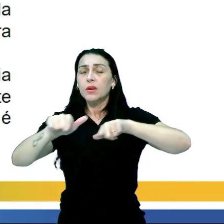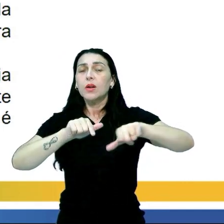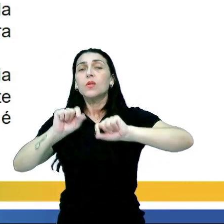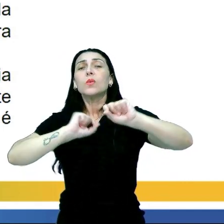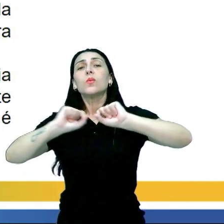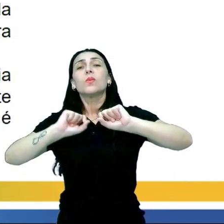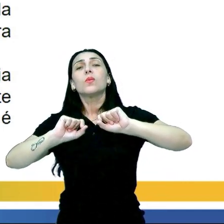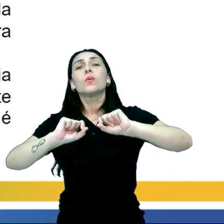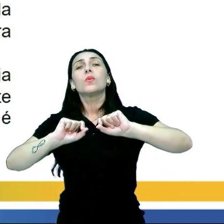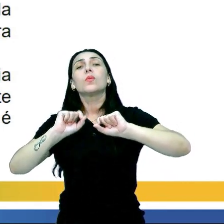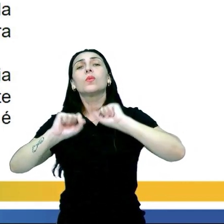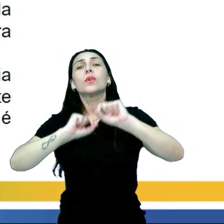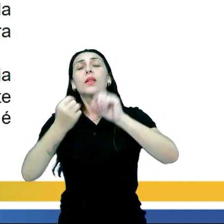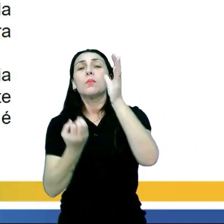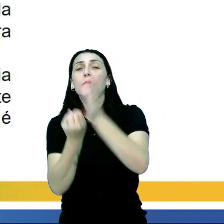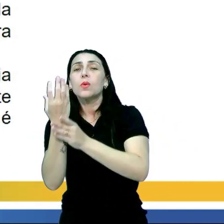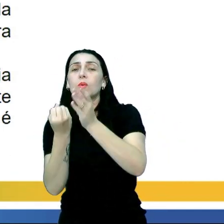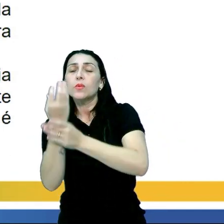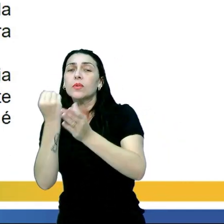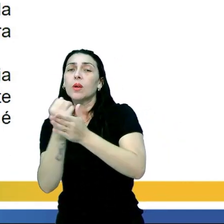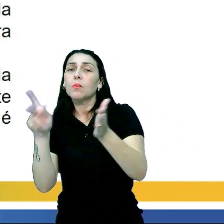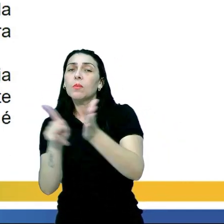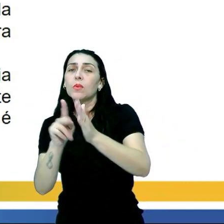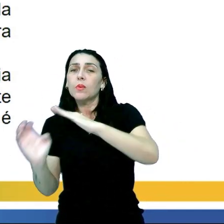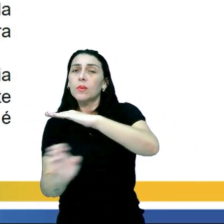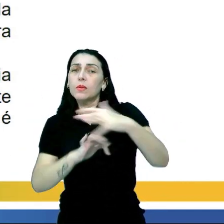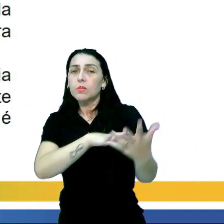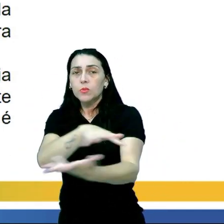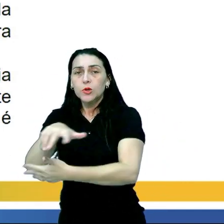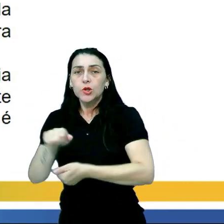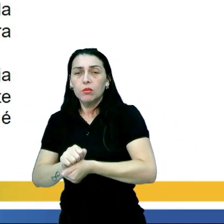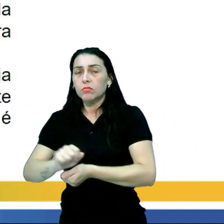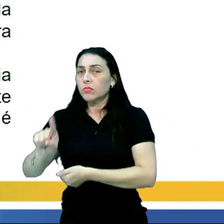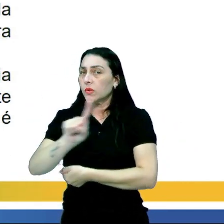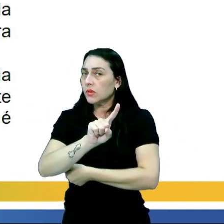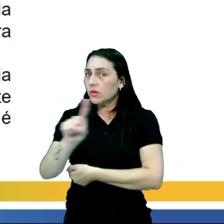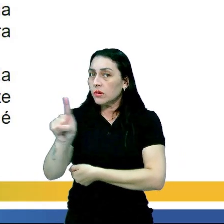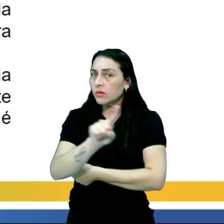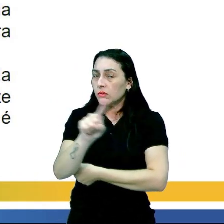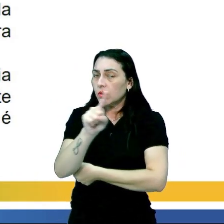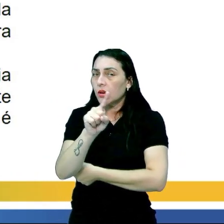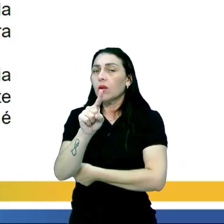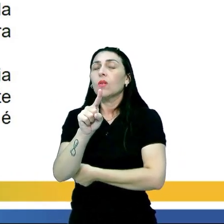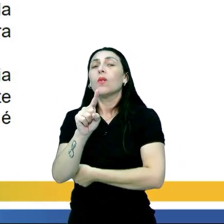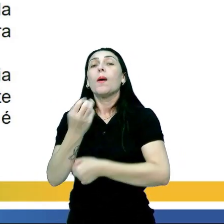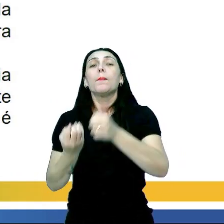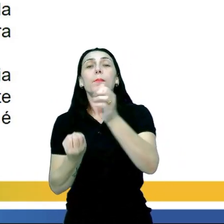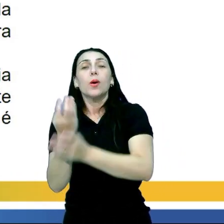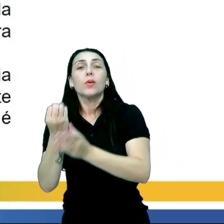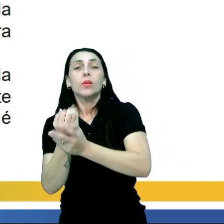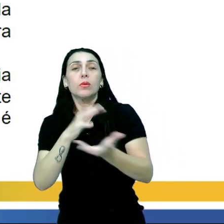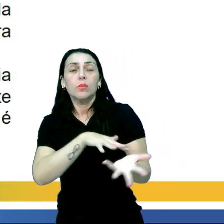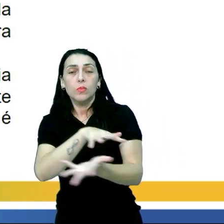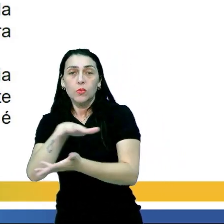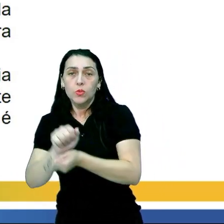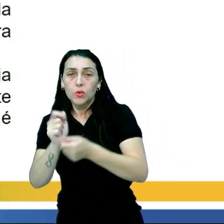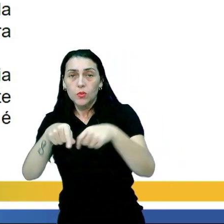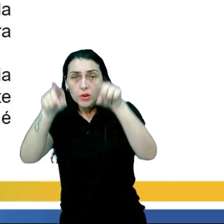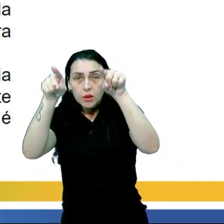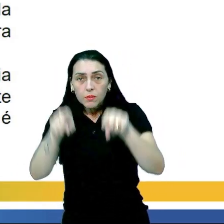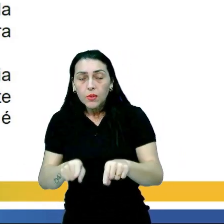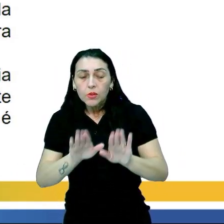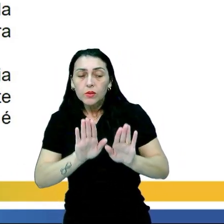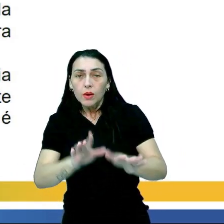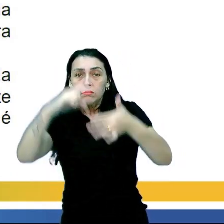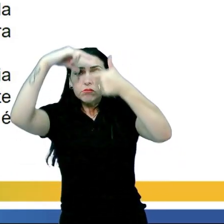sobretudo com o advento da produção para o mercado mundial? Não. De acordo com a produção mundial, o trabalhador ele